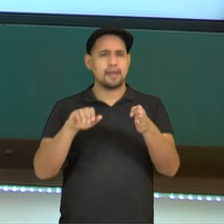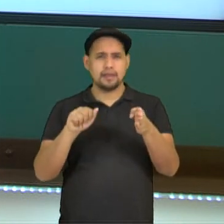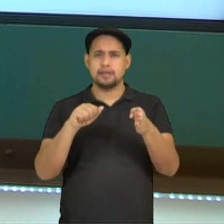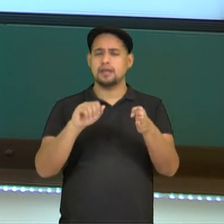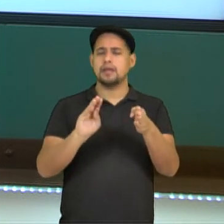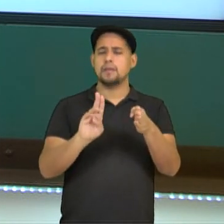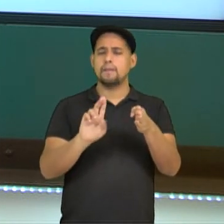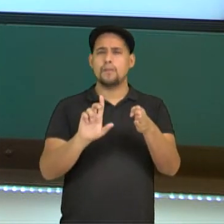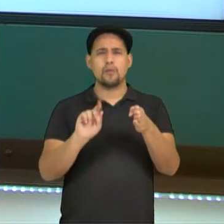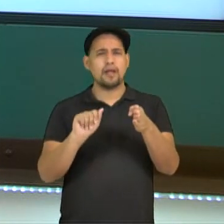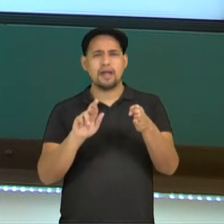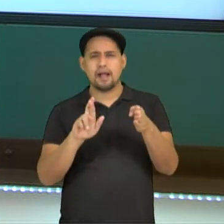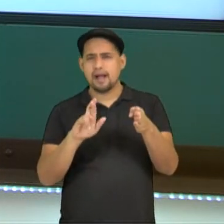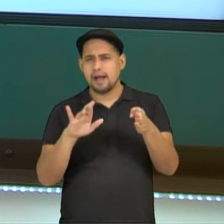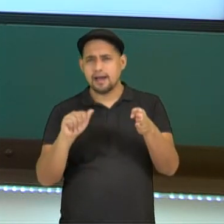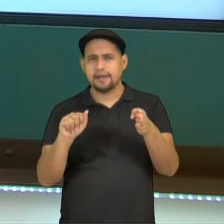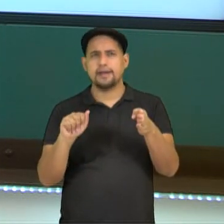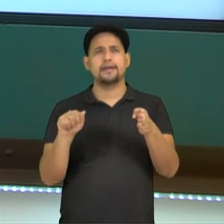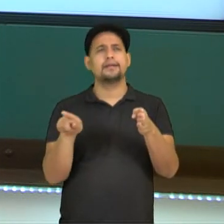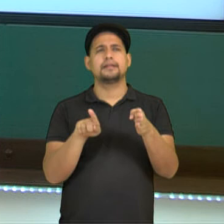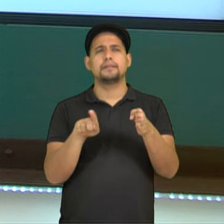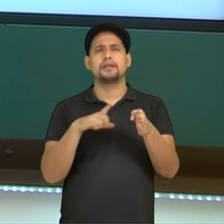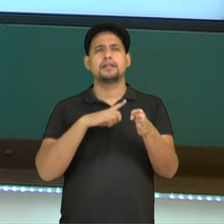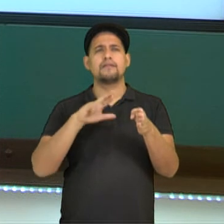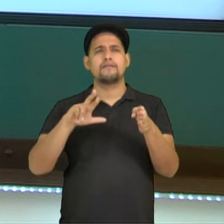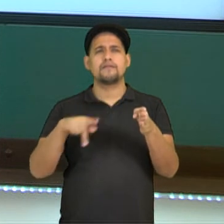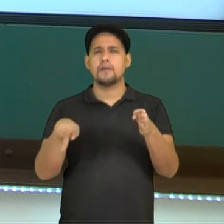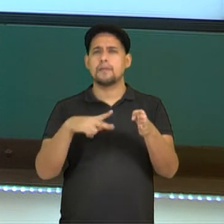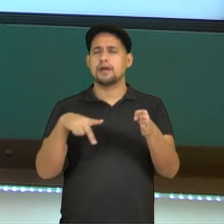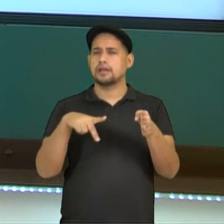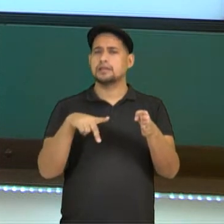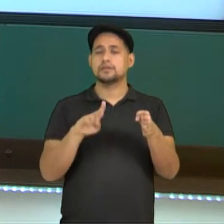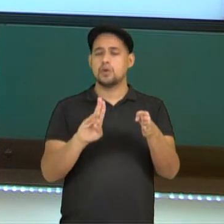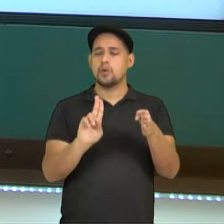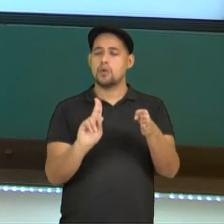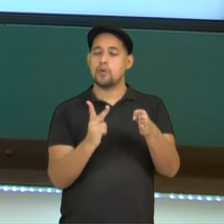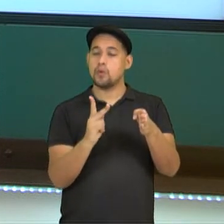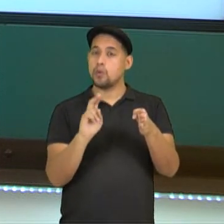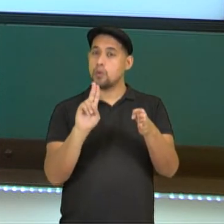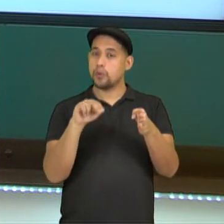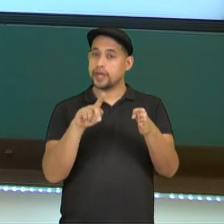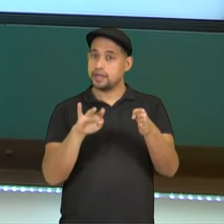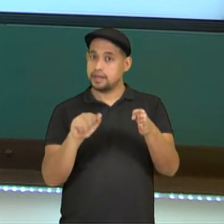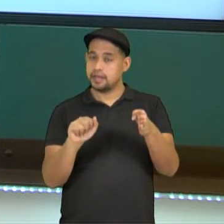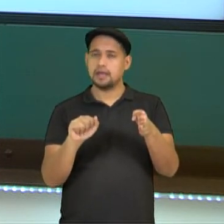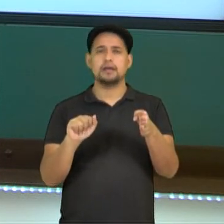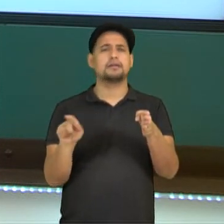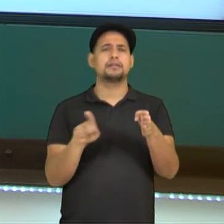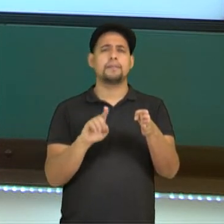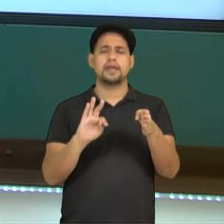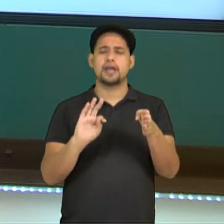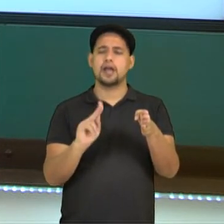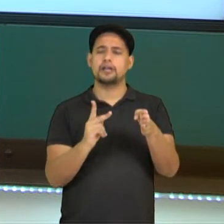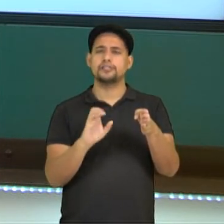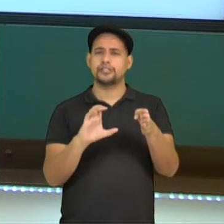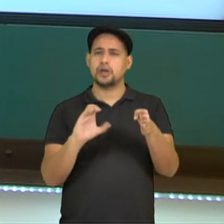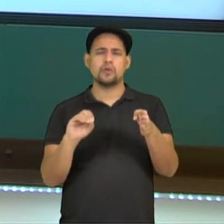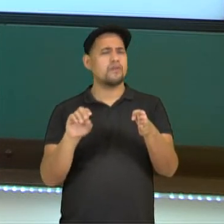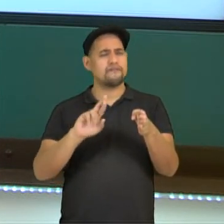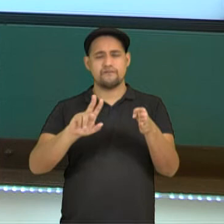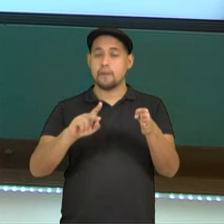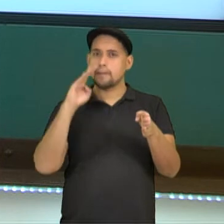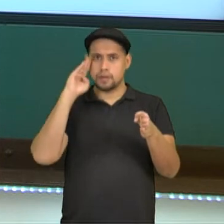Bulgária, você tem os outros países ali, a Hungria, a Iugoslávia, a Tchecoslováquia. São